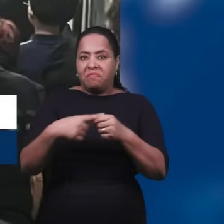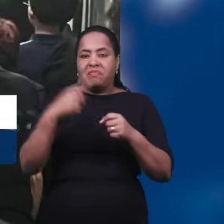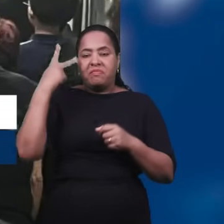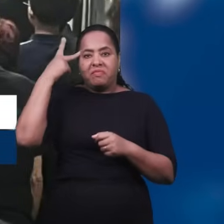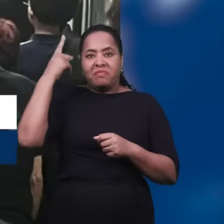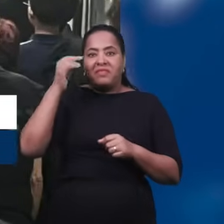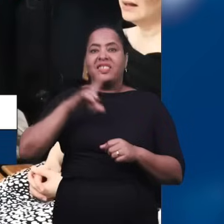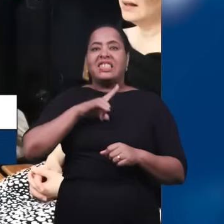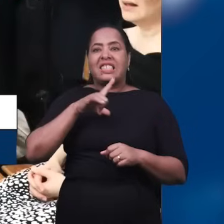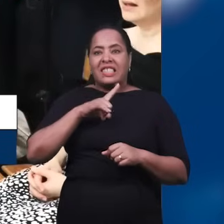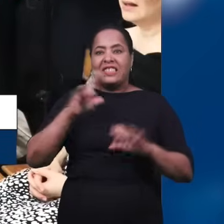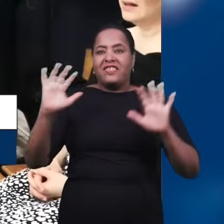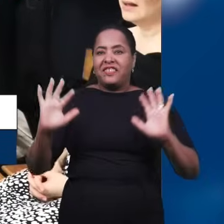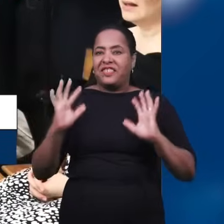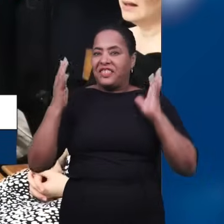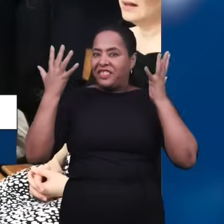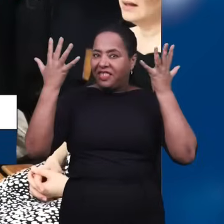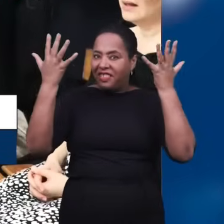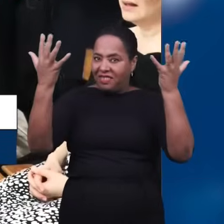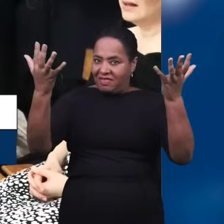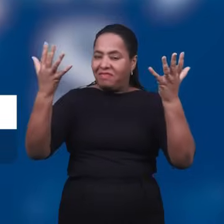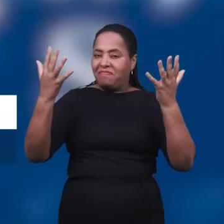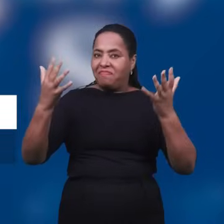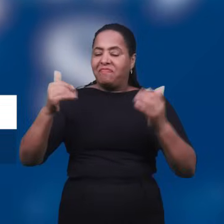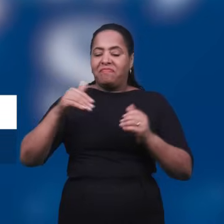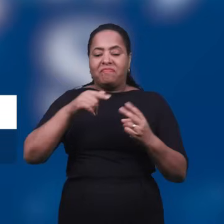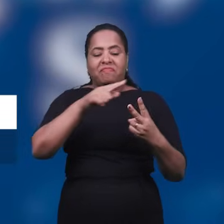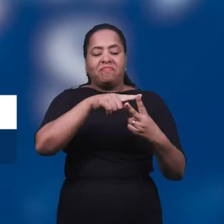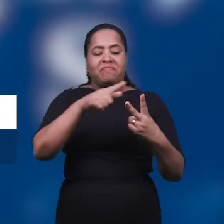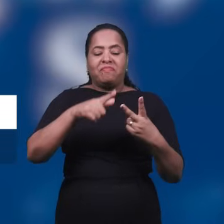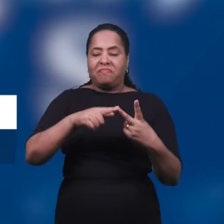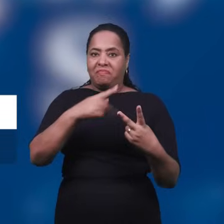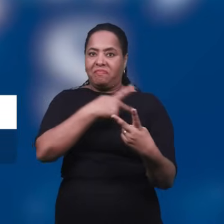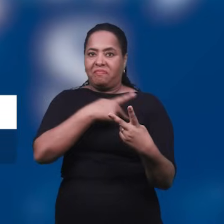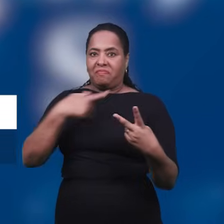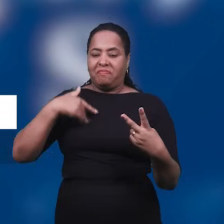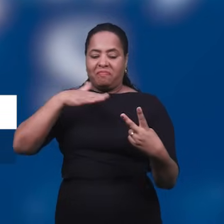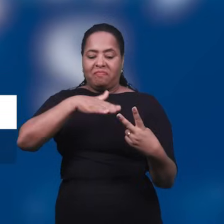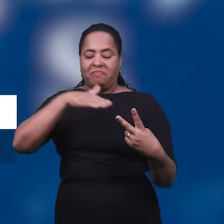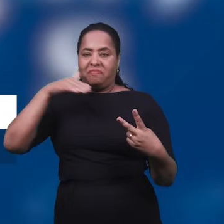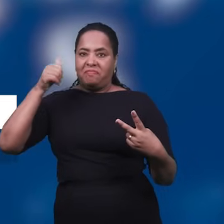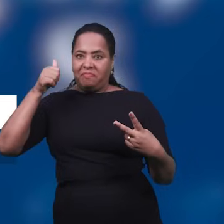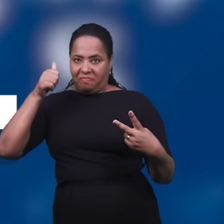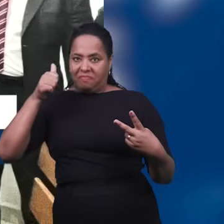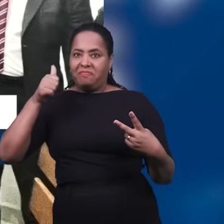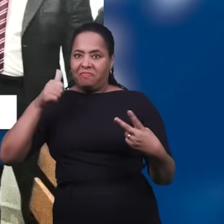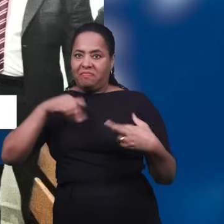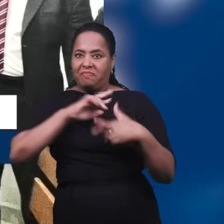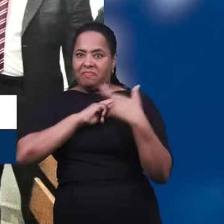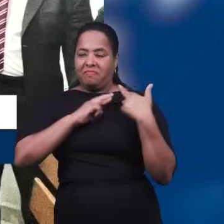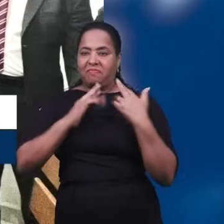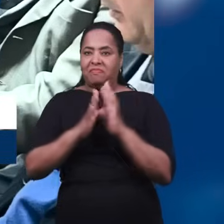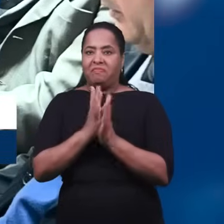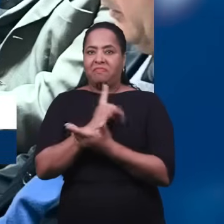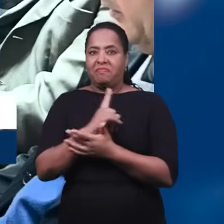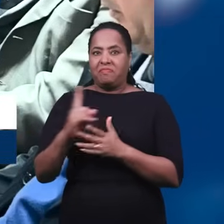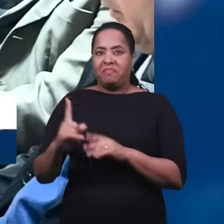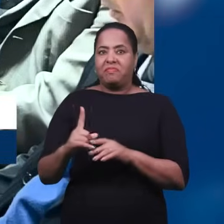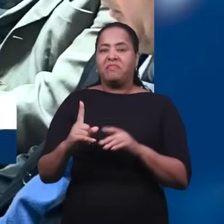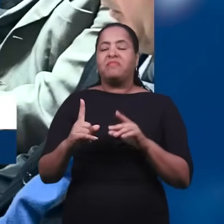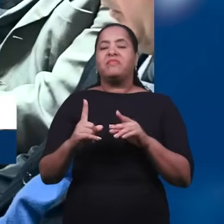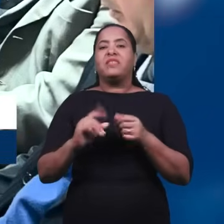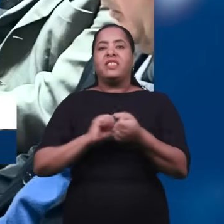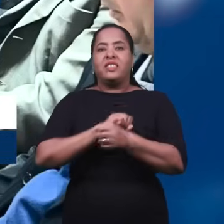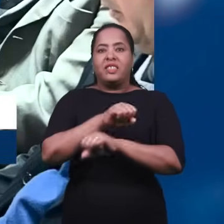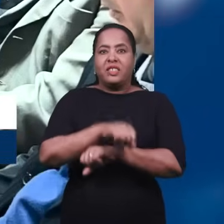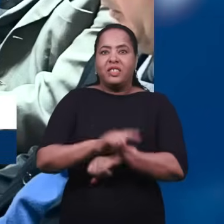paulista, também houve uma grande festa com a ordenação de dois pastores ao Ministério da Palavra e um mini-seminário na